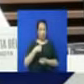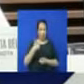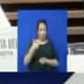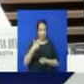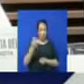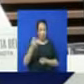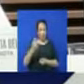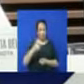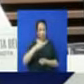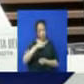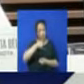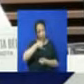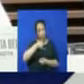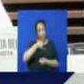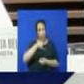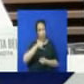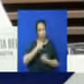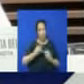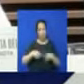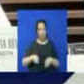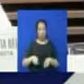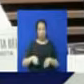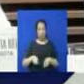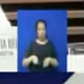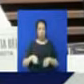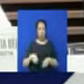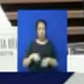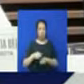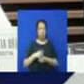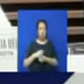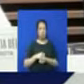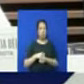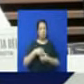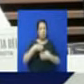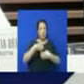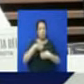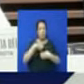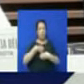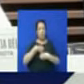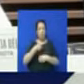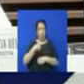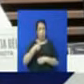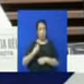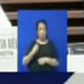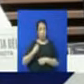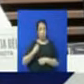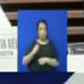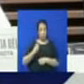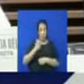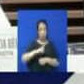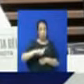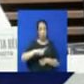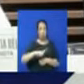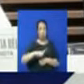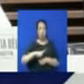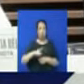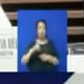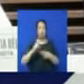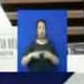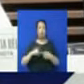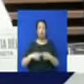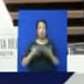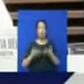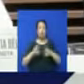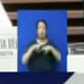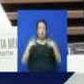mas eu me sinto que permanecerei com vocês, né? Que a sessão que envolve os 20 anos